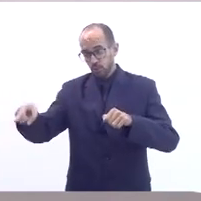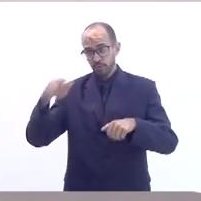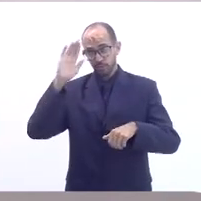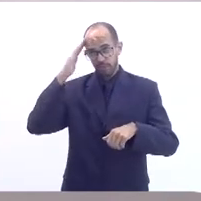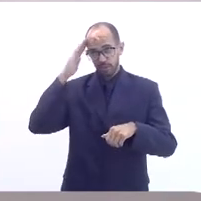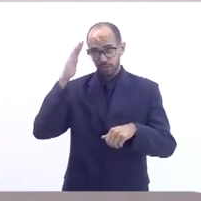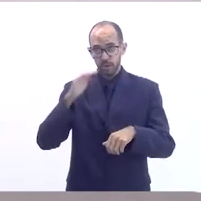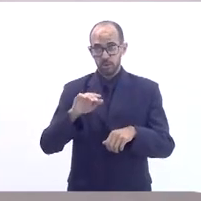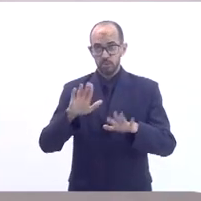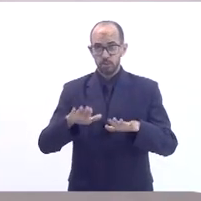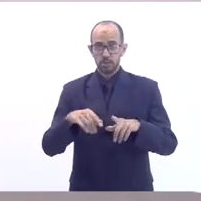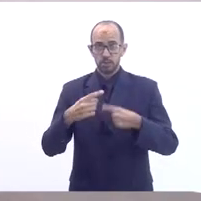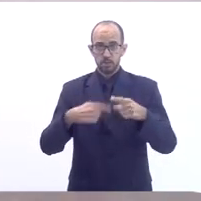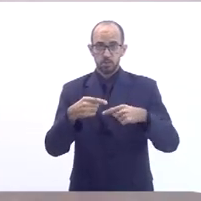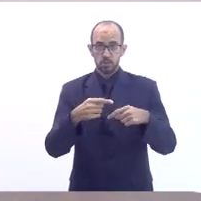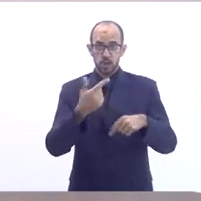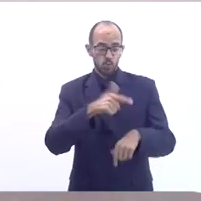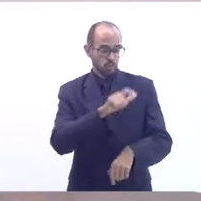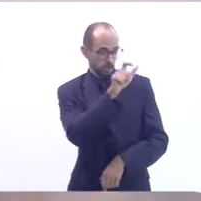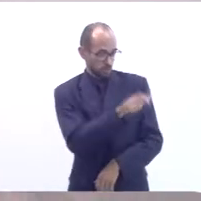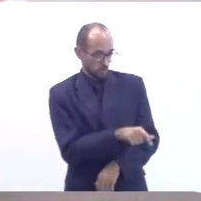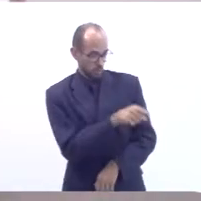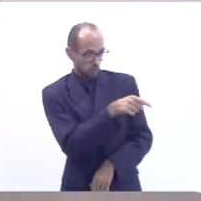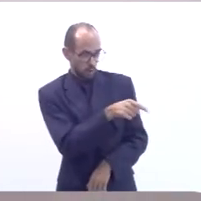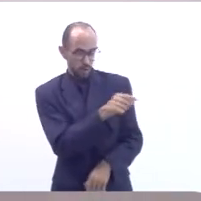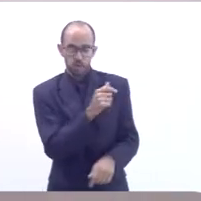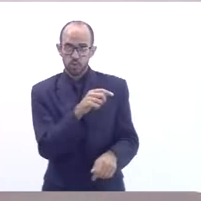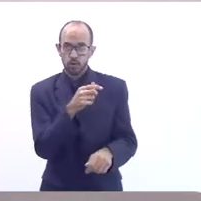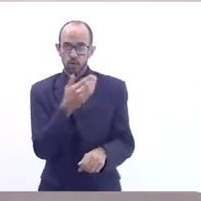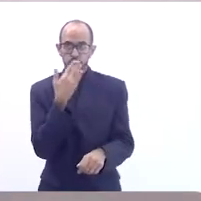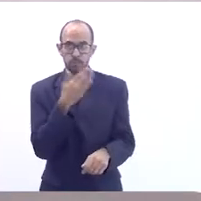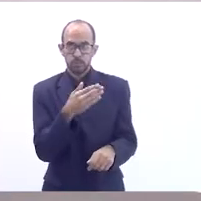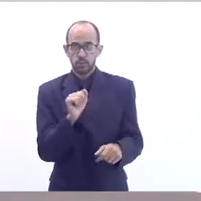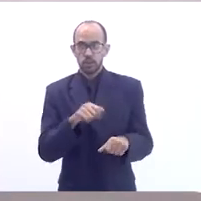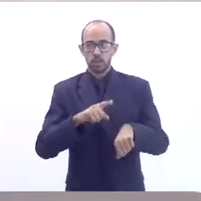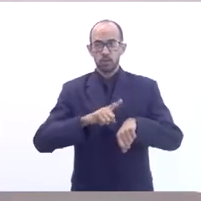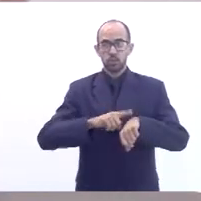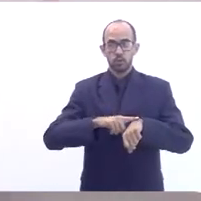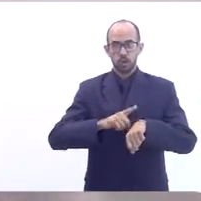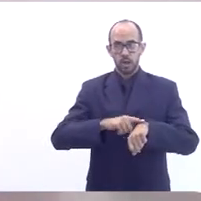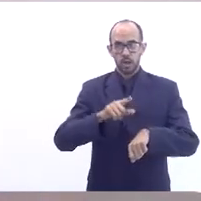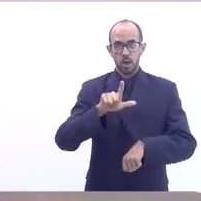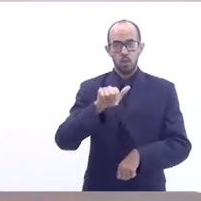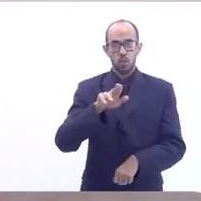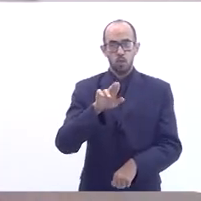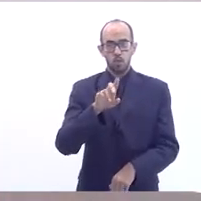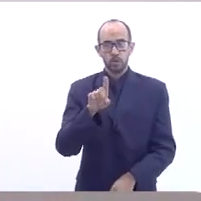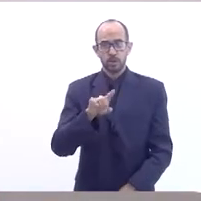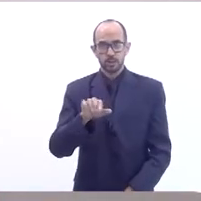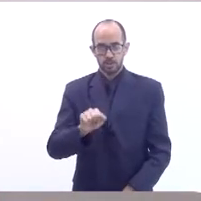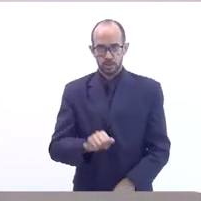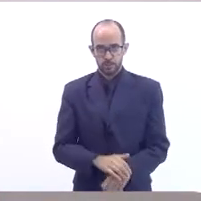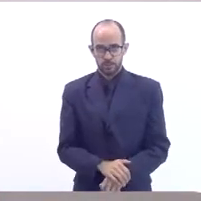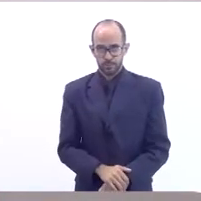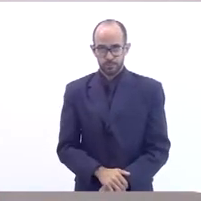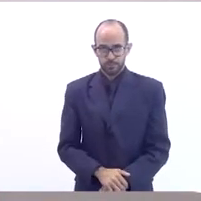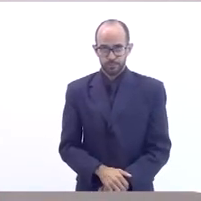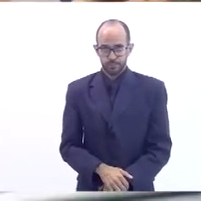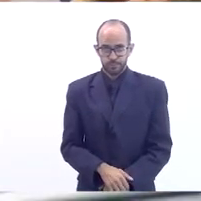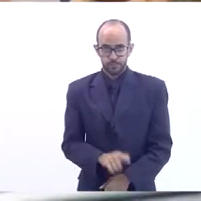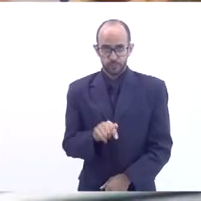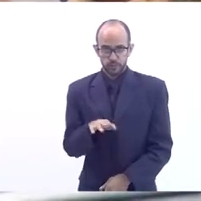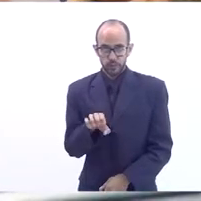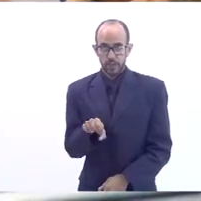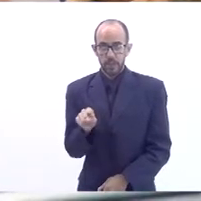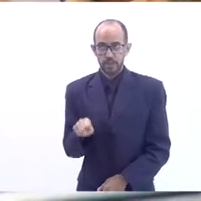produzir a próxima que eu vou chamar e também tem problema de horário e a Luiza Passos pode se preparando Guedes